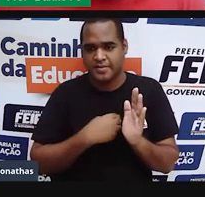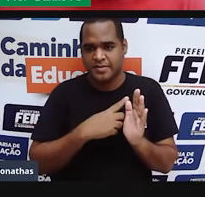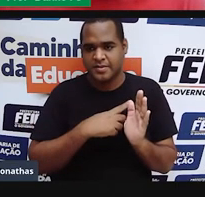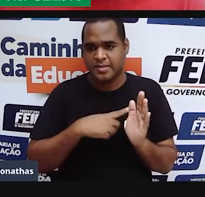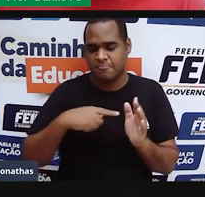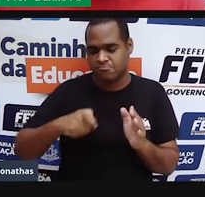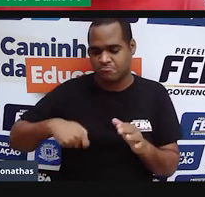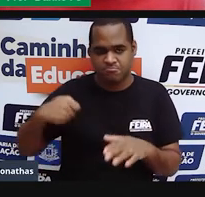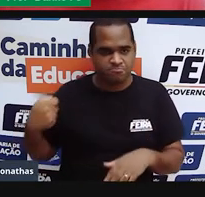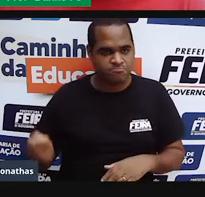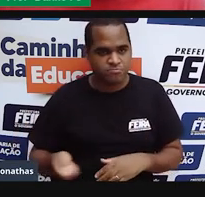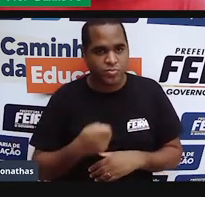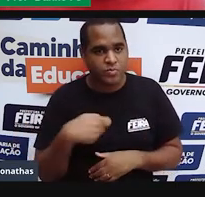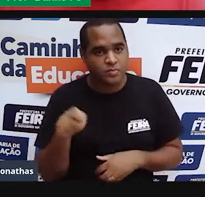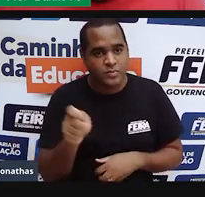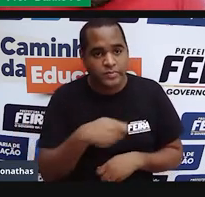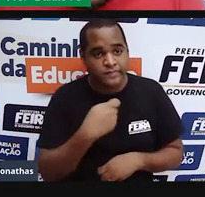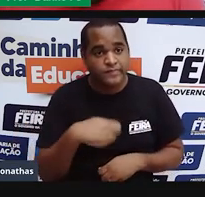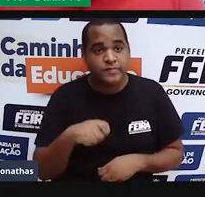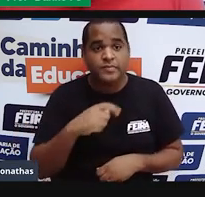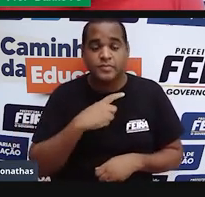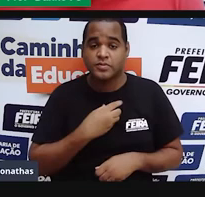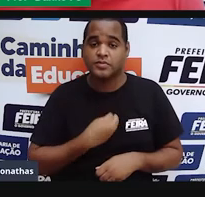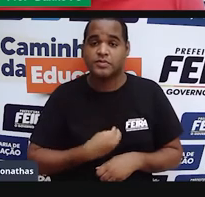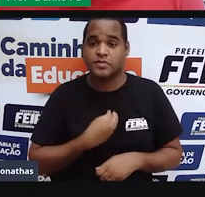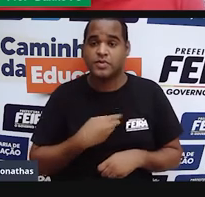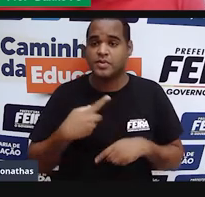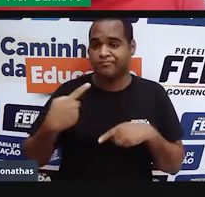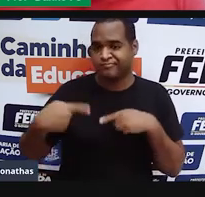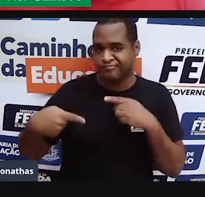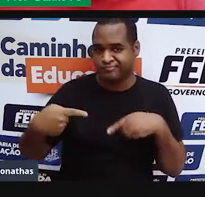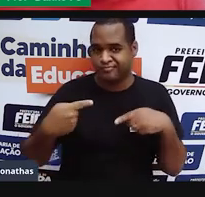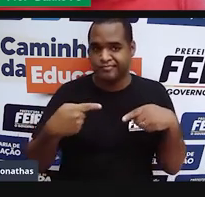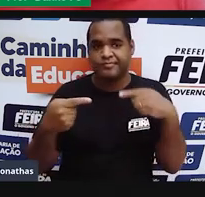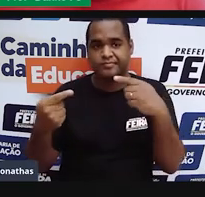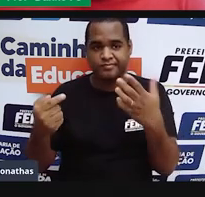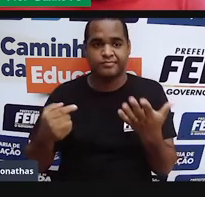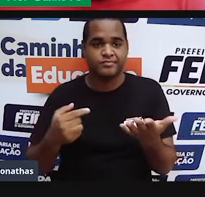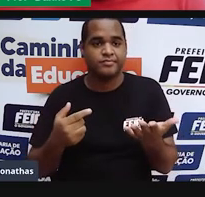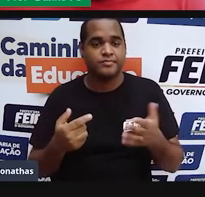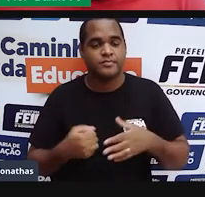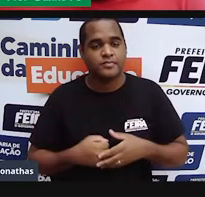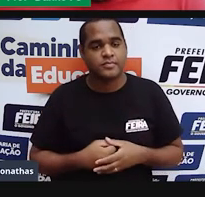passa em disputa nesses rios. E